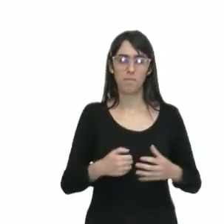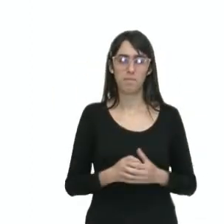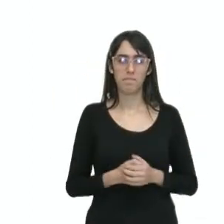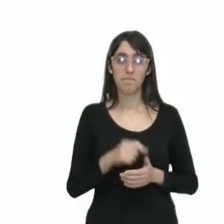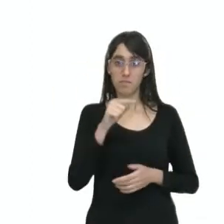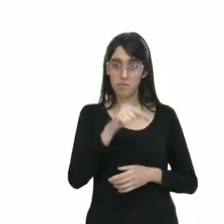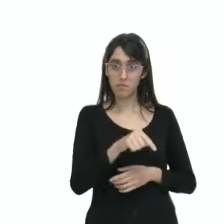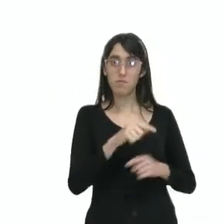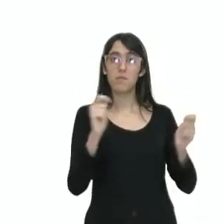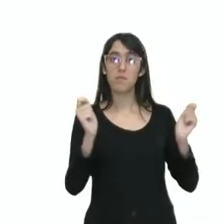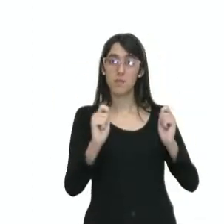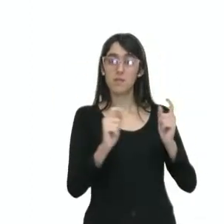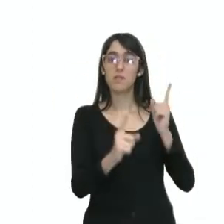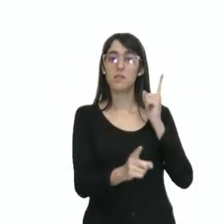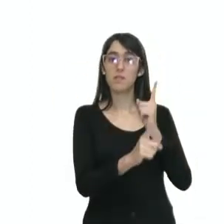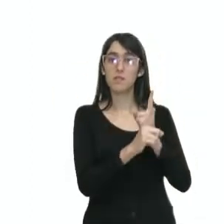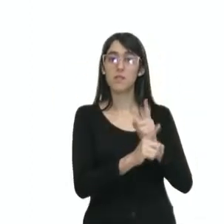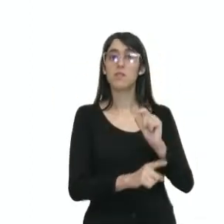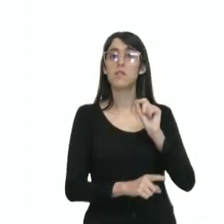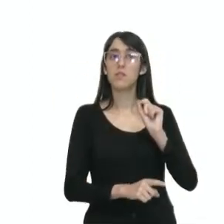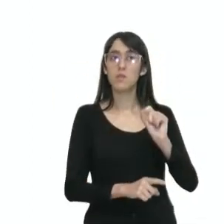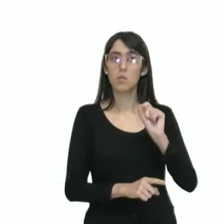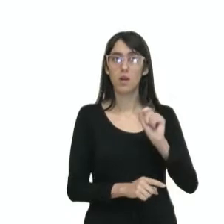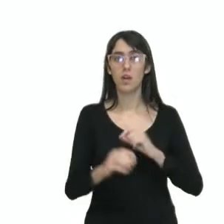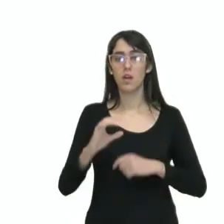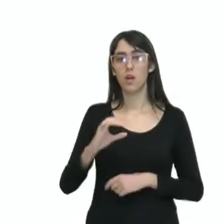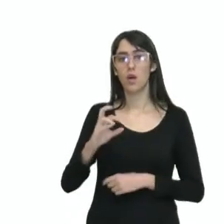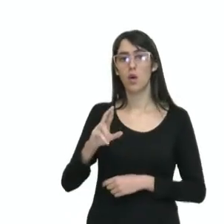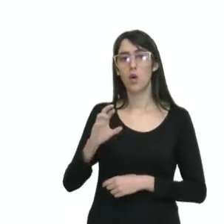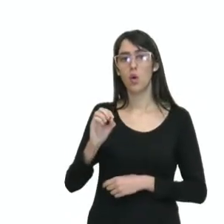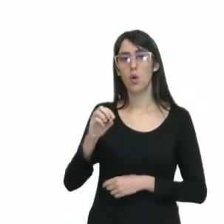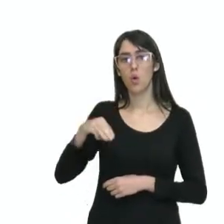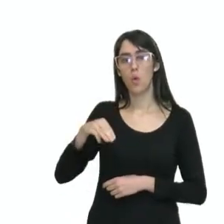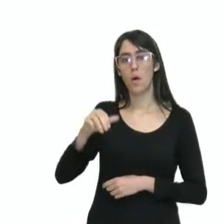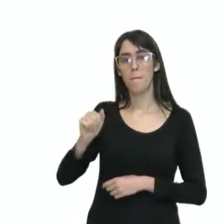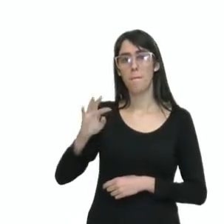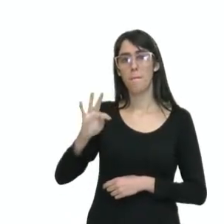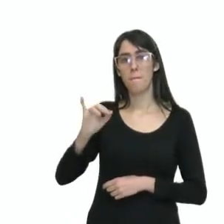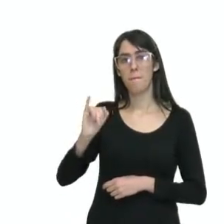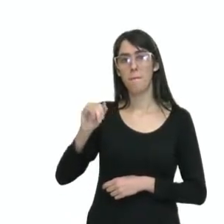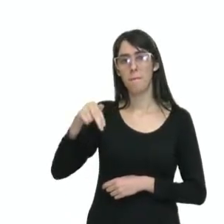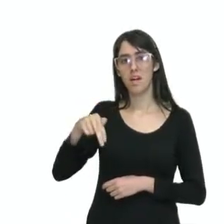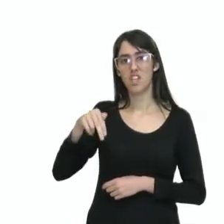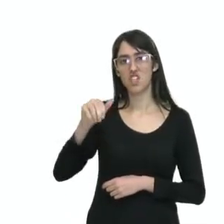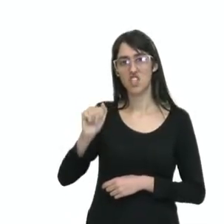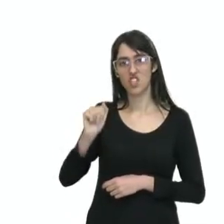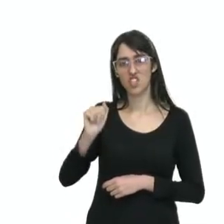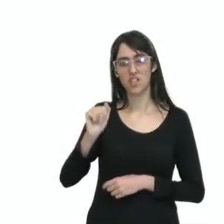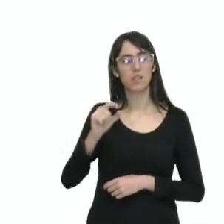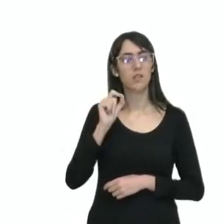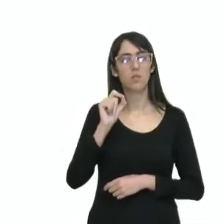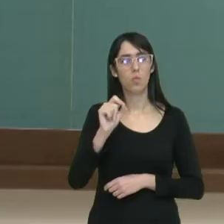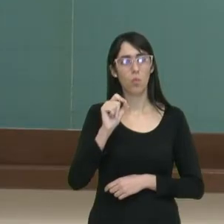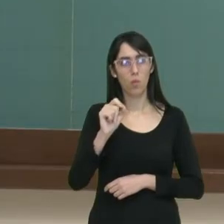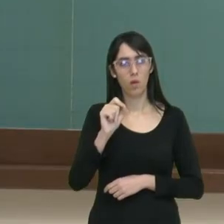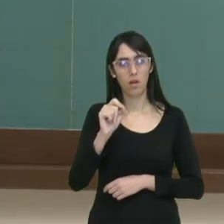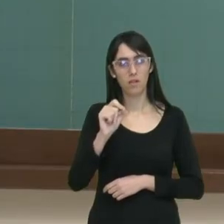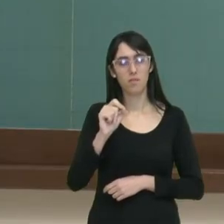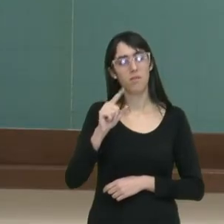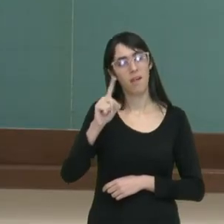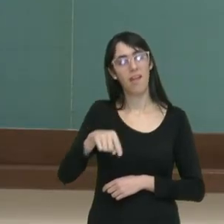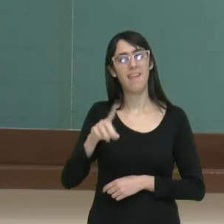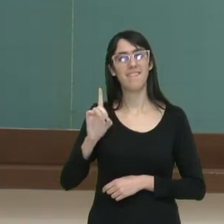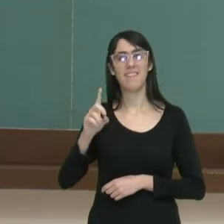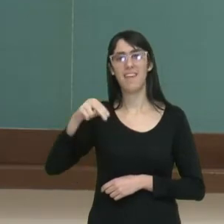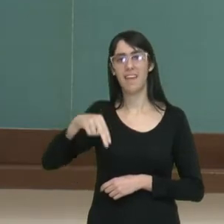vamos encontrar a cromatina. A cromatina que é definida como